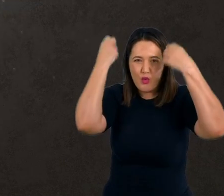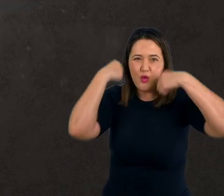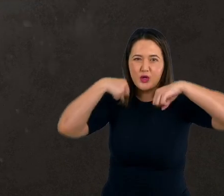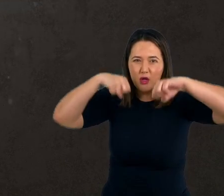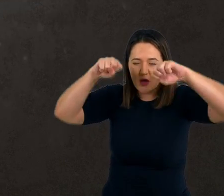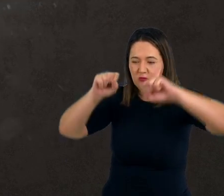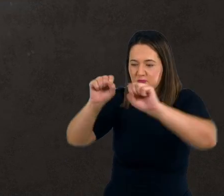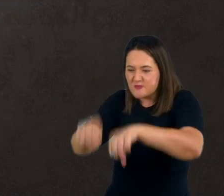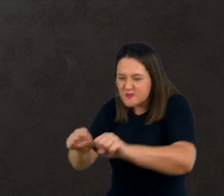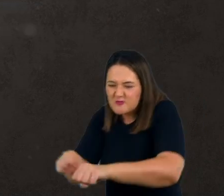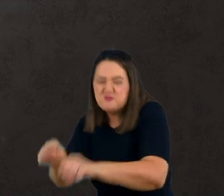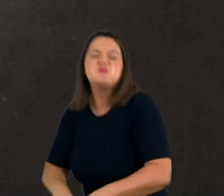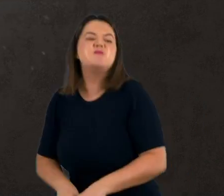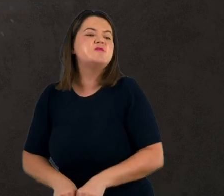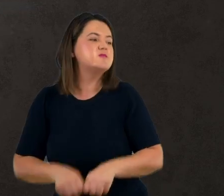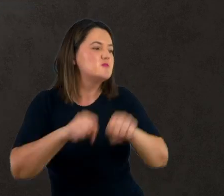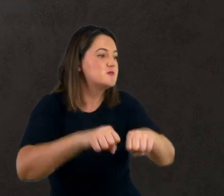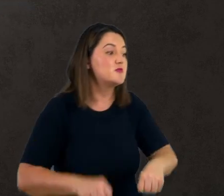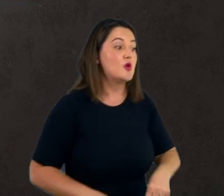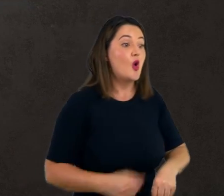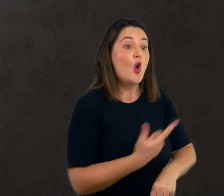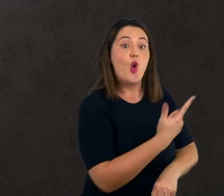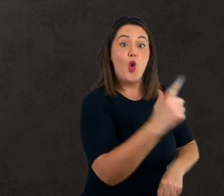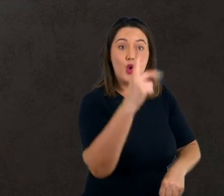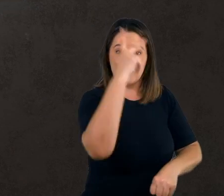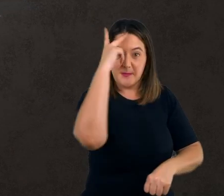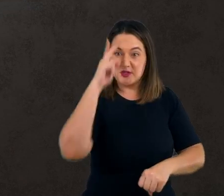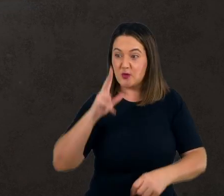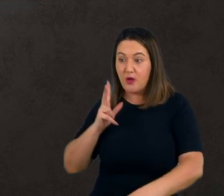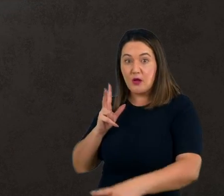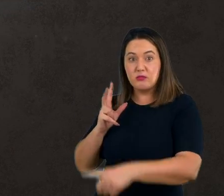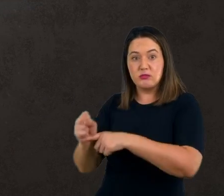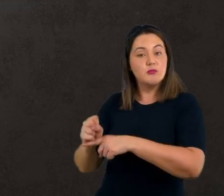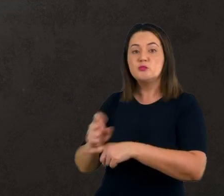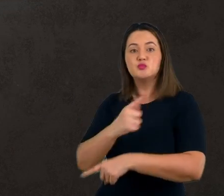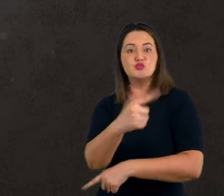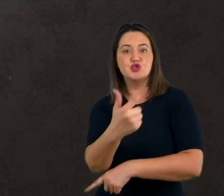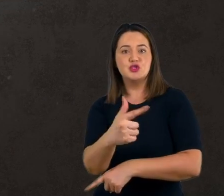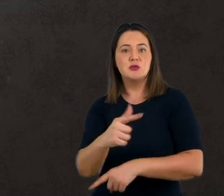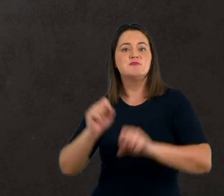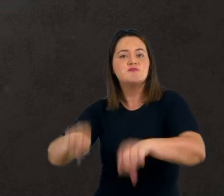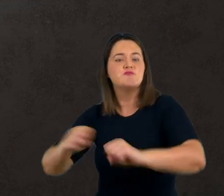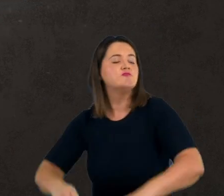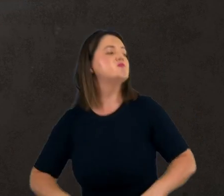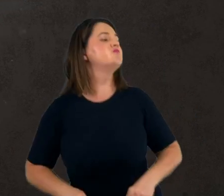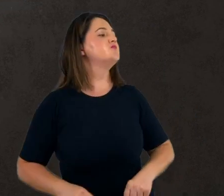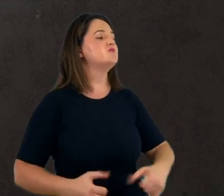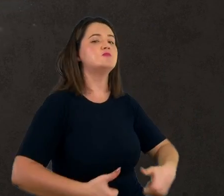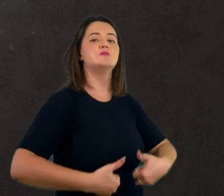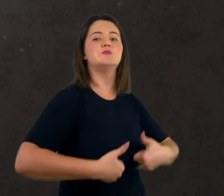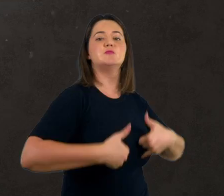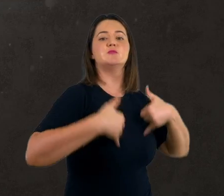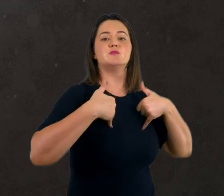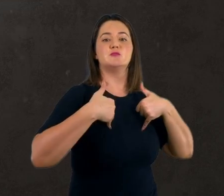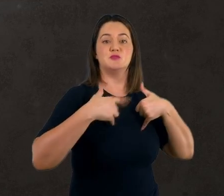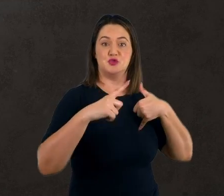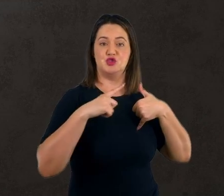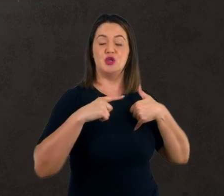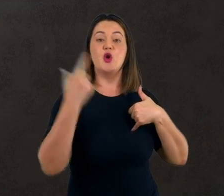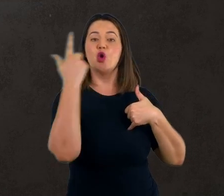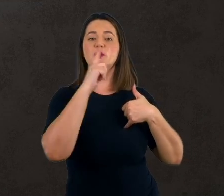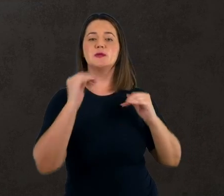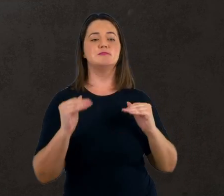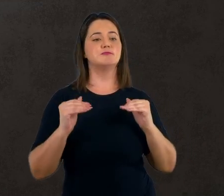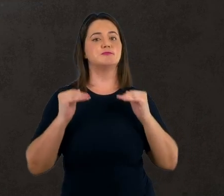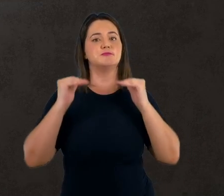quem pudesse livrar-se do seu poder. Ele, porém, fazia segundo a sua vontade e assim se engrandecia. Daniel